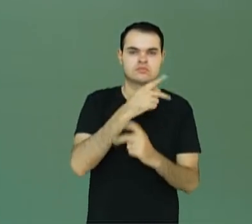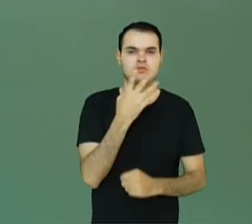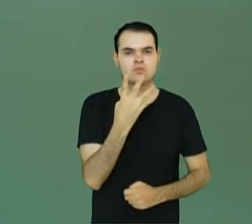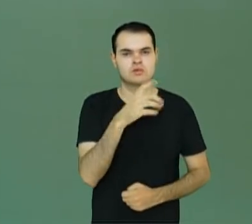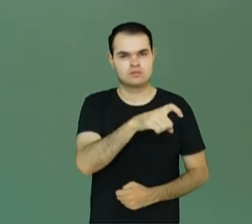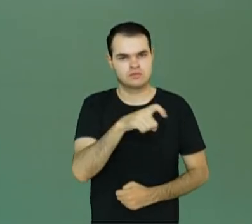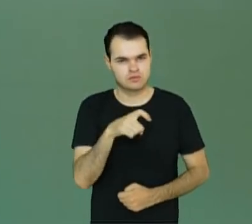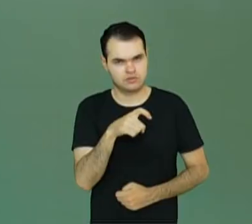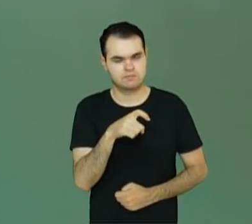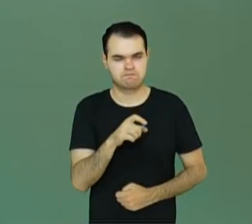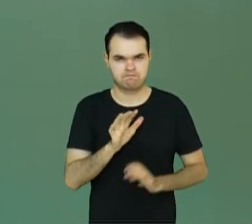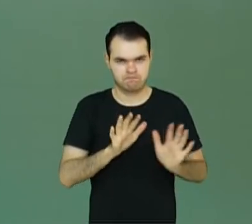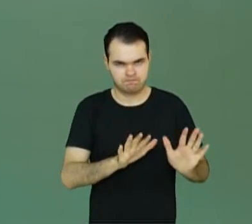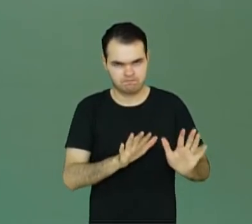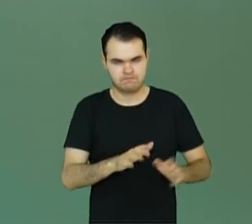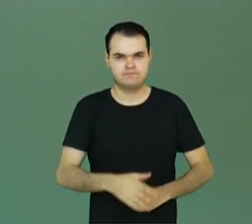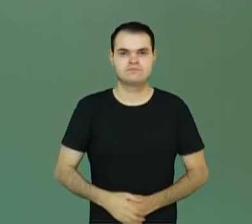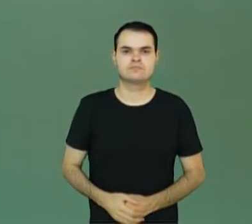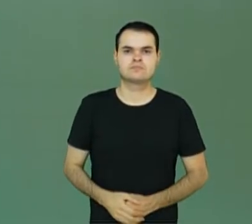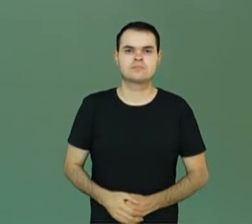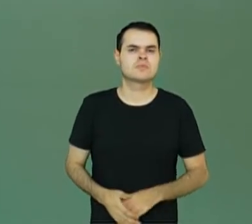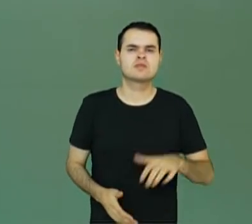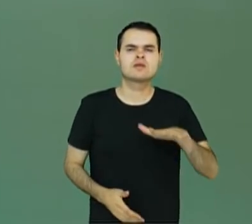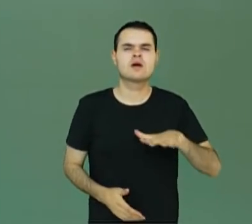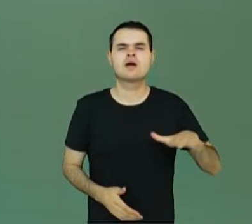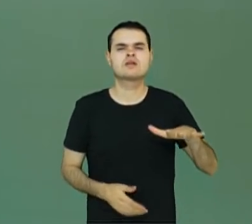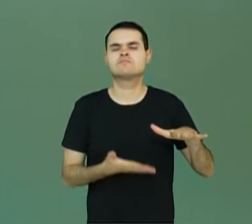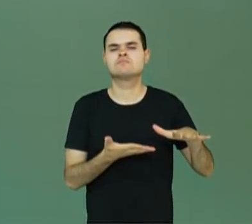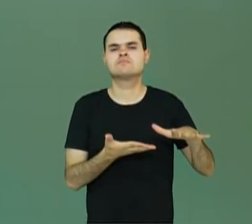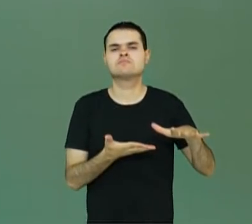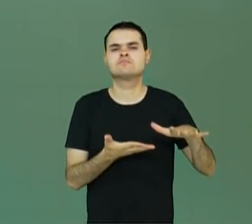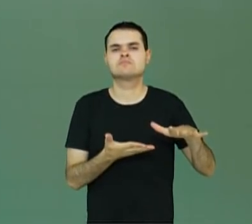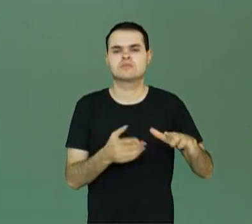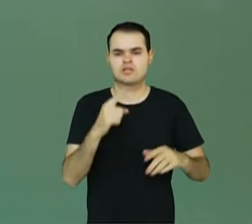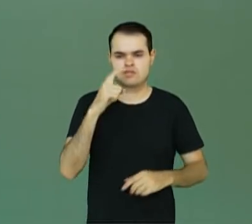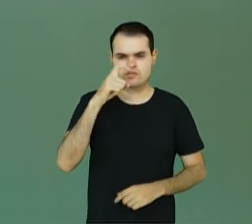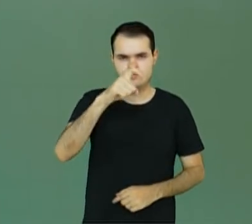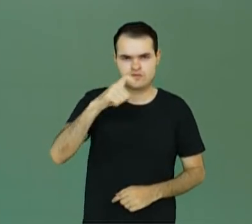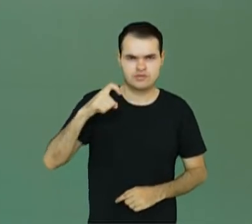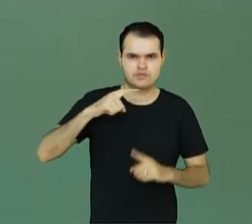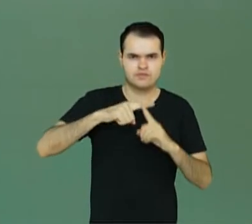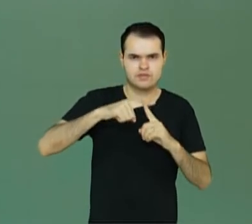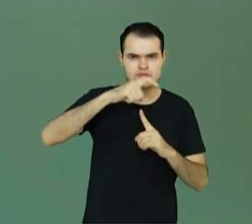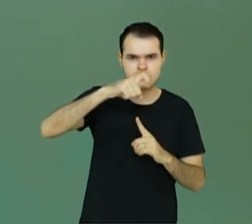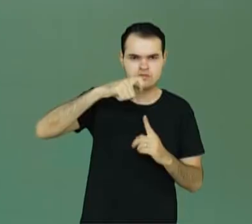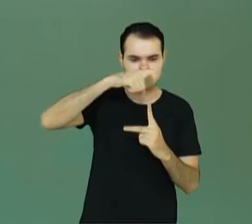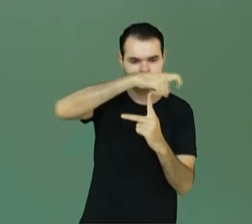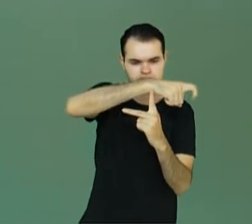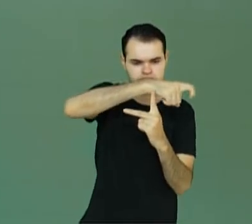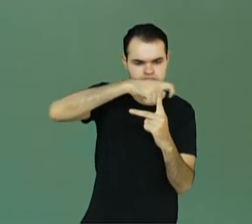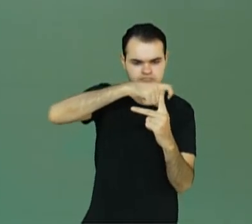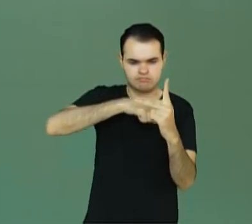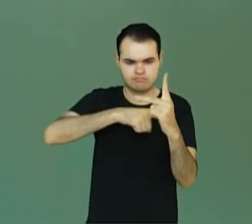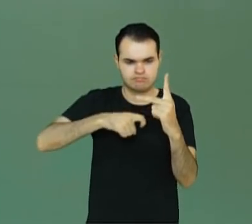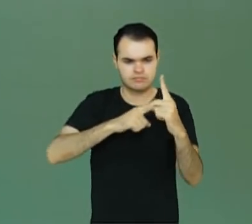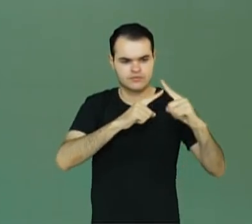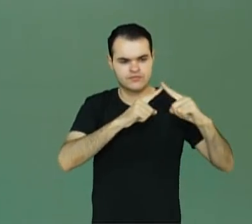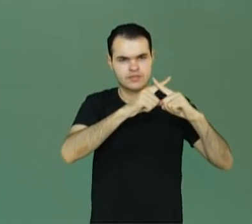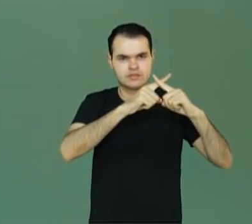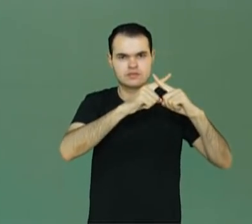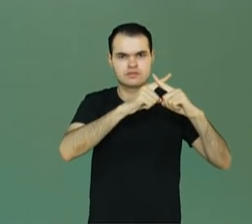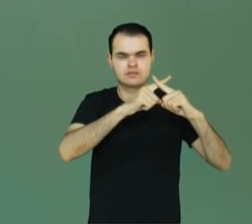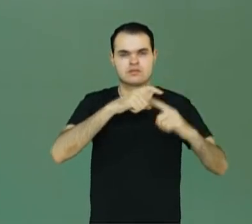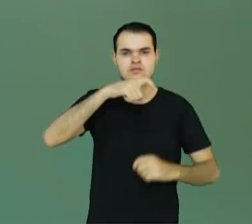4x. E a área? A área é x vezes x, é lado vezes lado. Então, vai ficar o quê? X ao